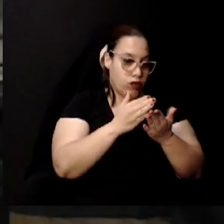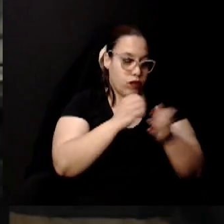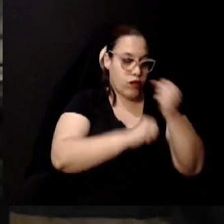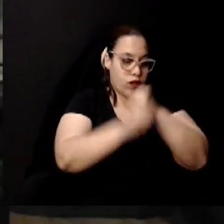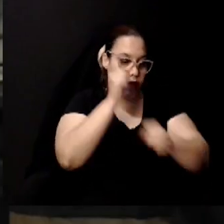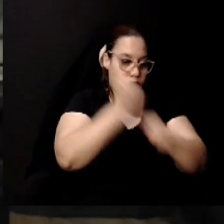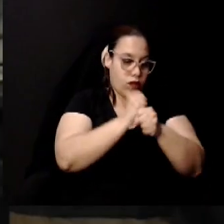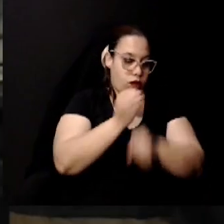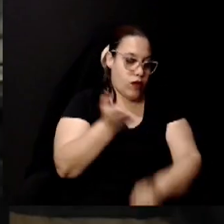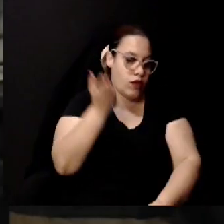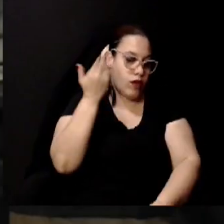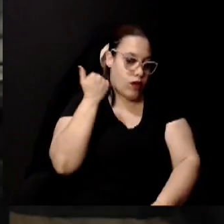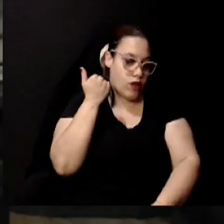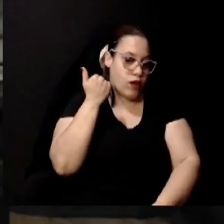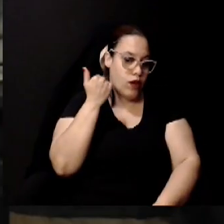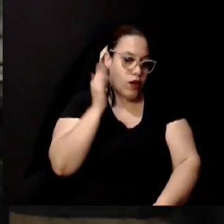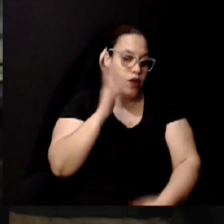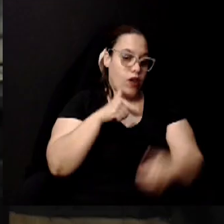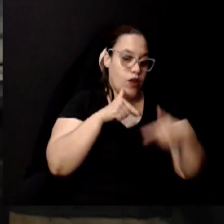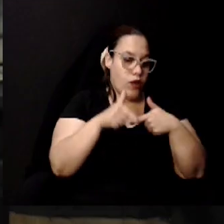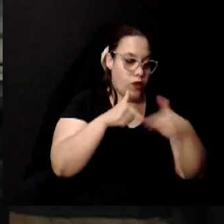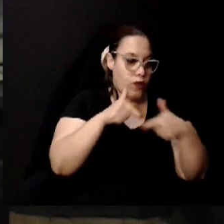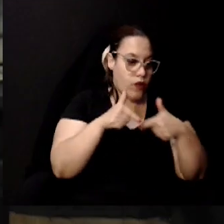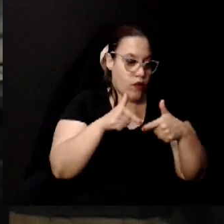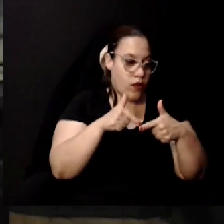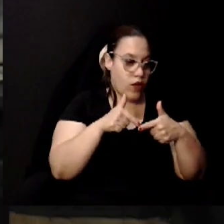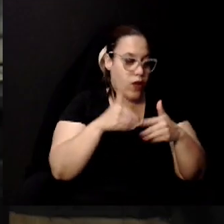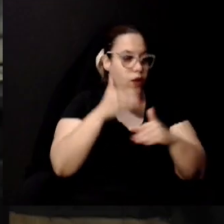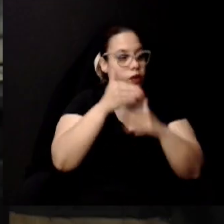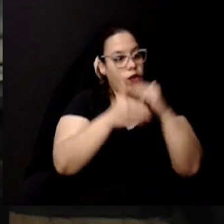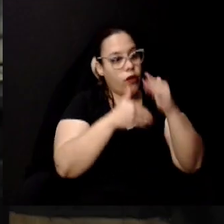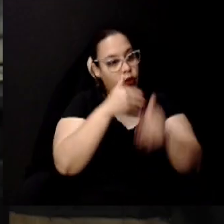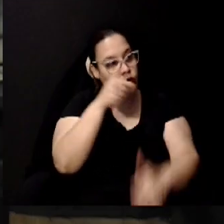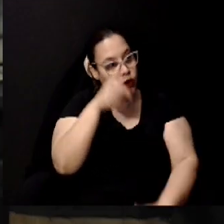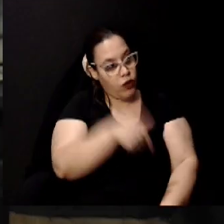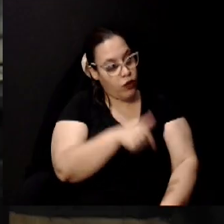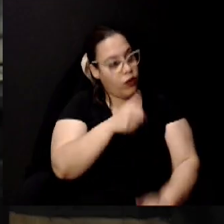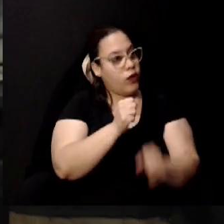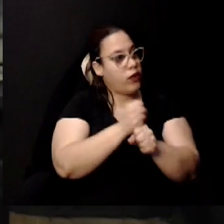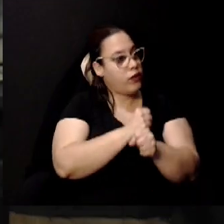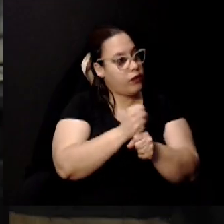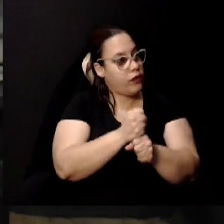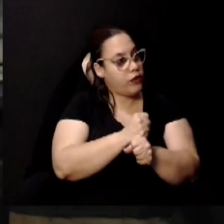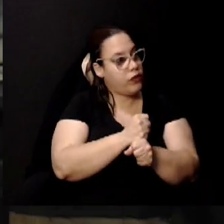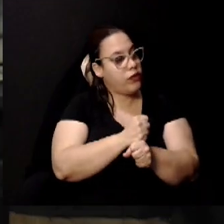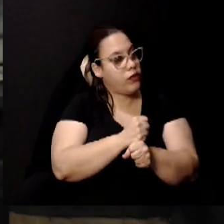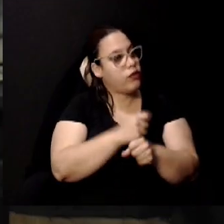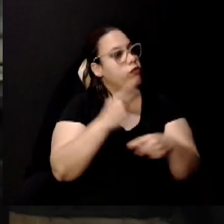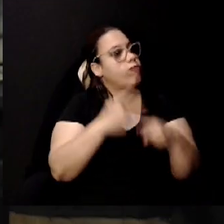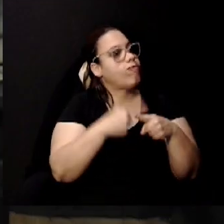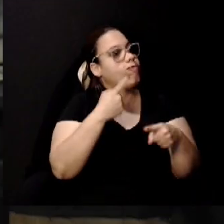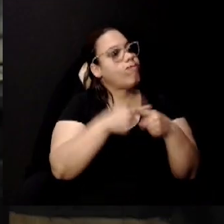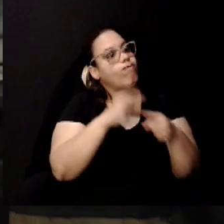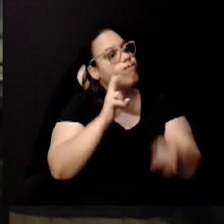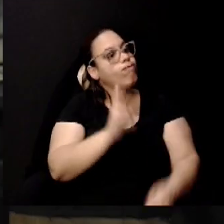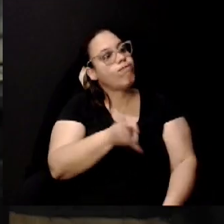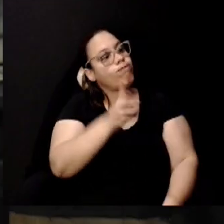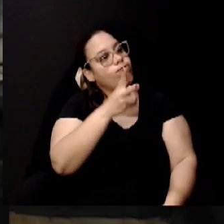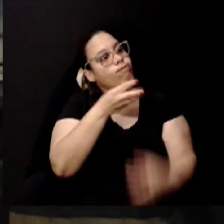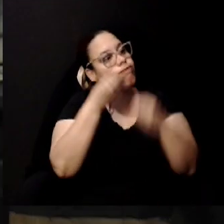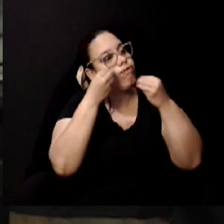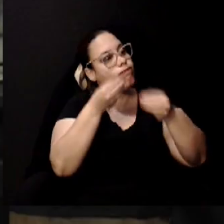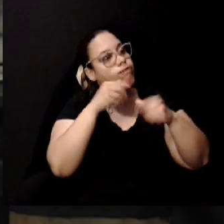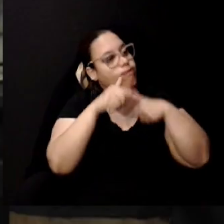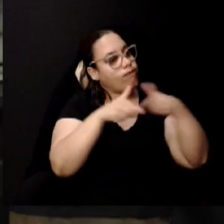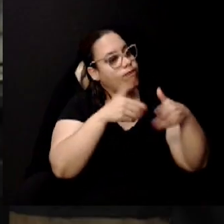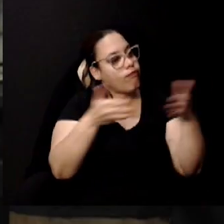este trabalho, né? E dá uma continuidade este ano. Por que desta continuidade? Como foi esse trabalho para quem está